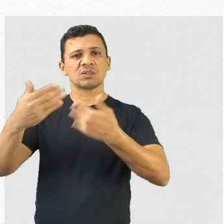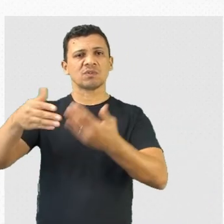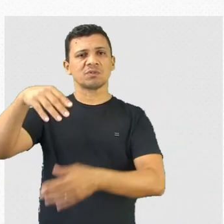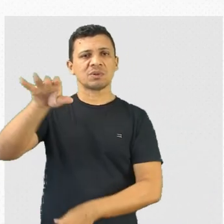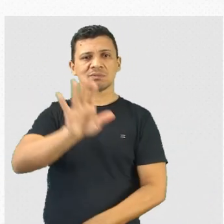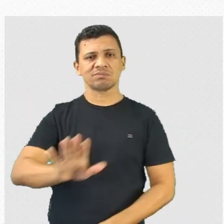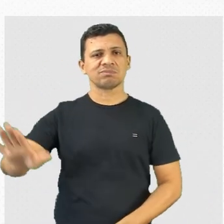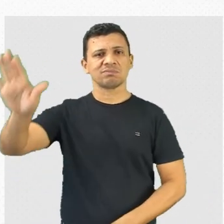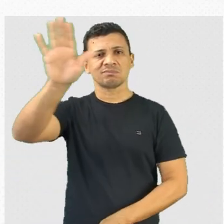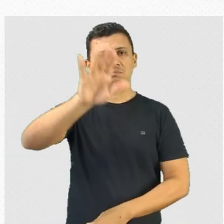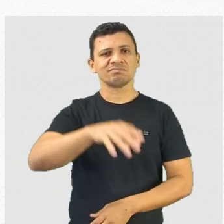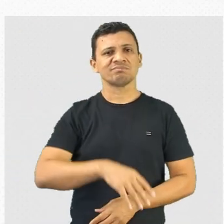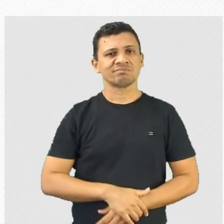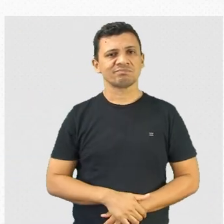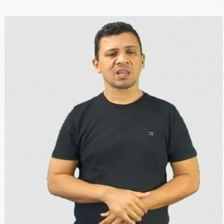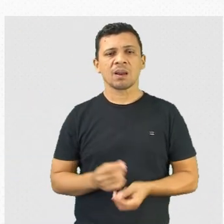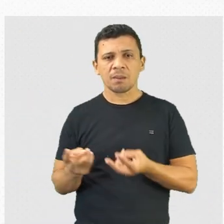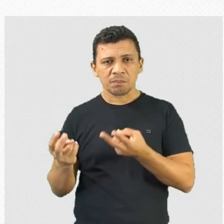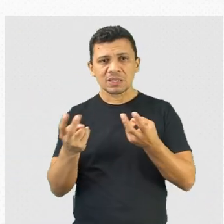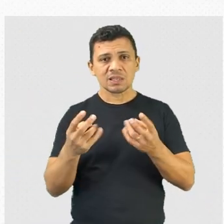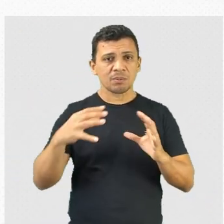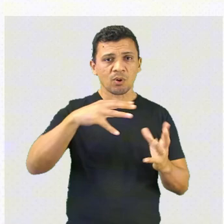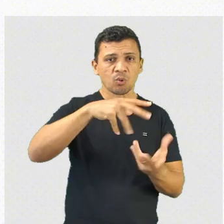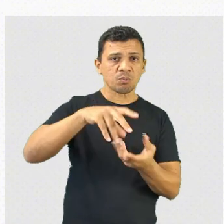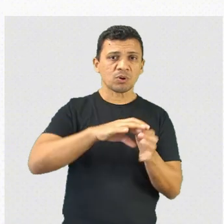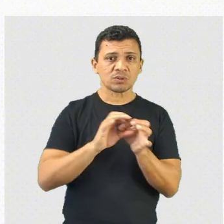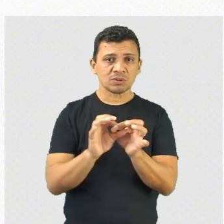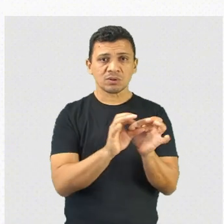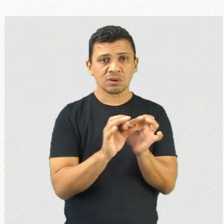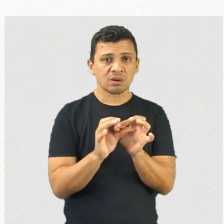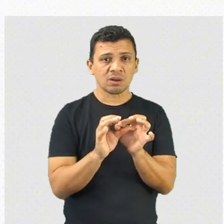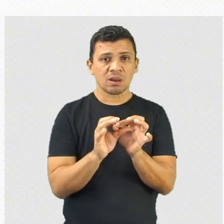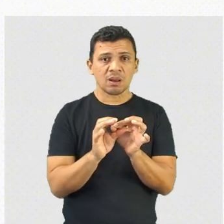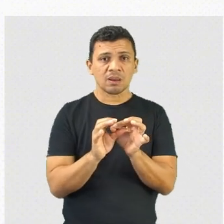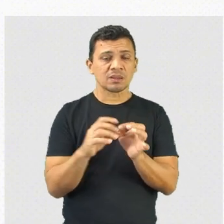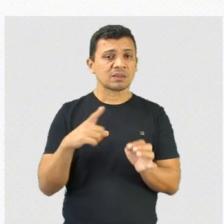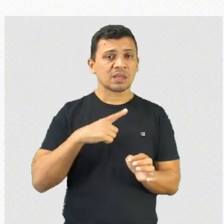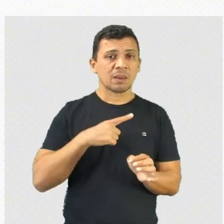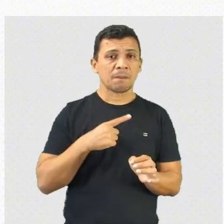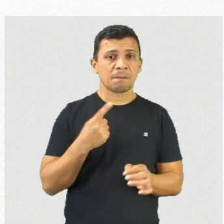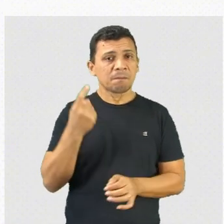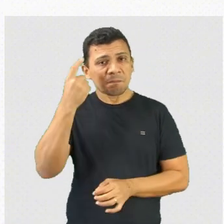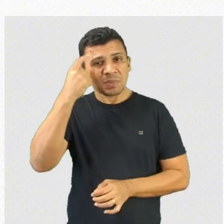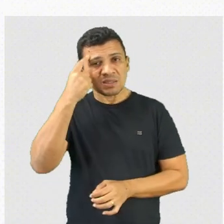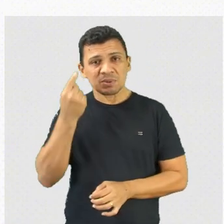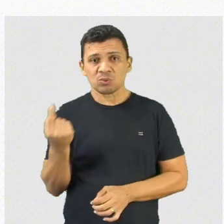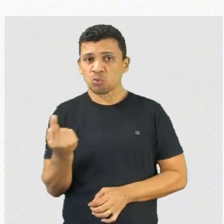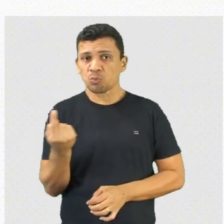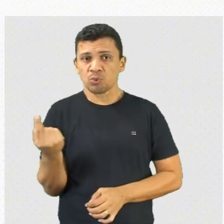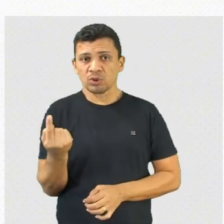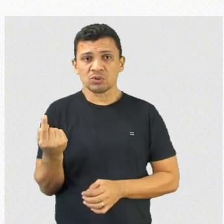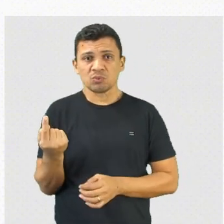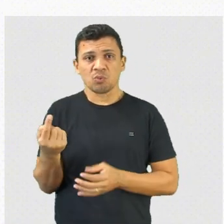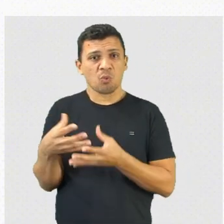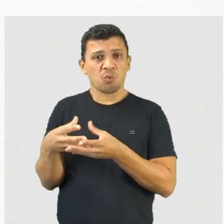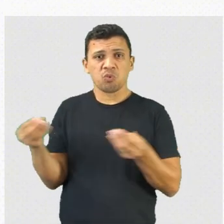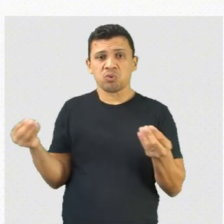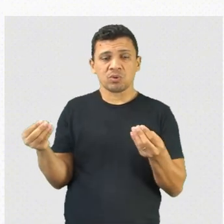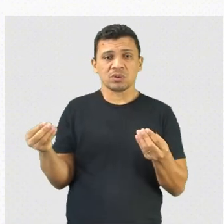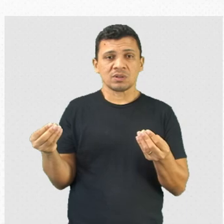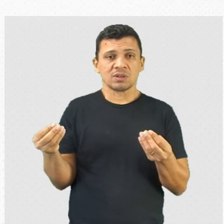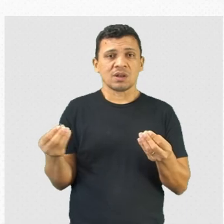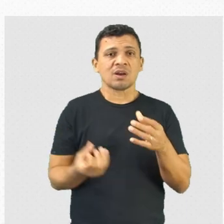exemplo. Então observe como a globalização ela destrói essa concepção purista, certo? E concebe uma concepção totalmente